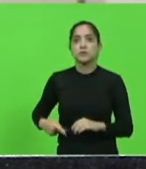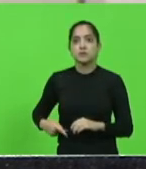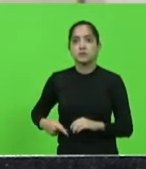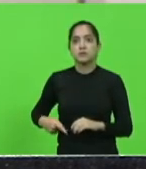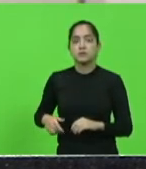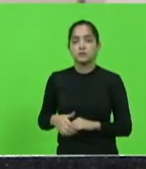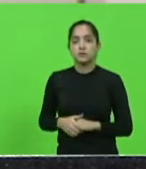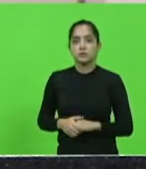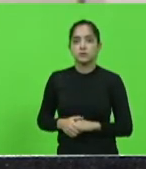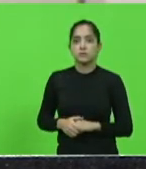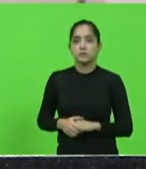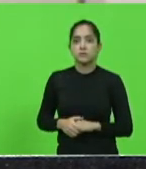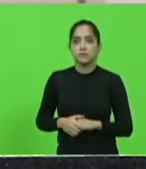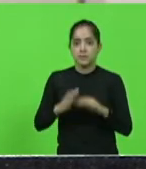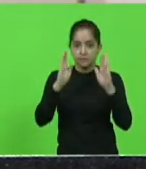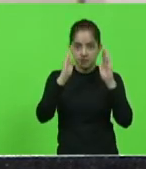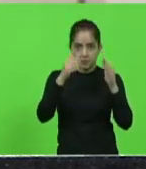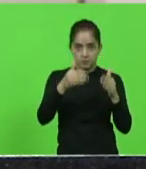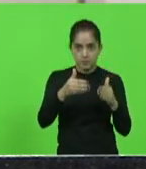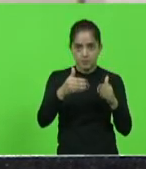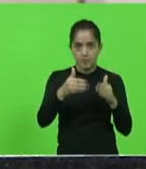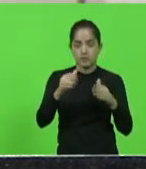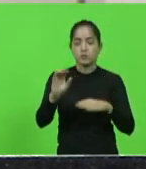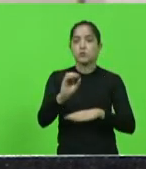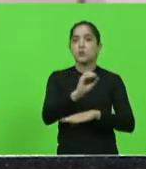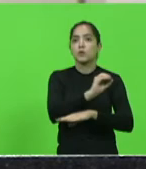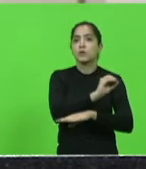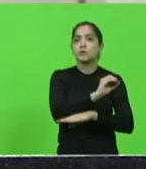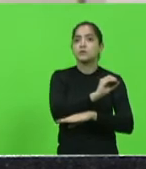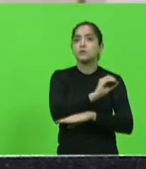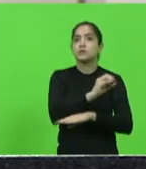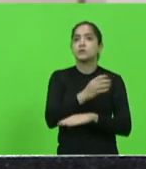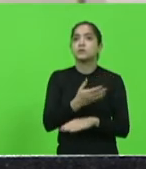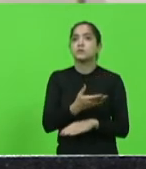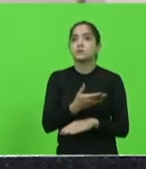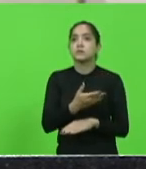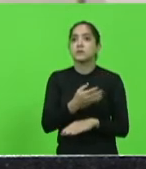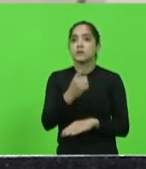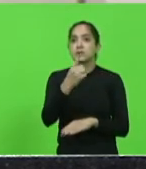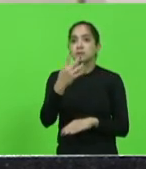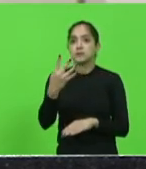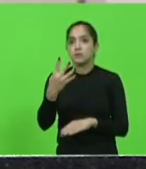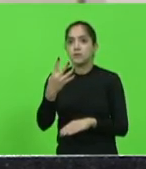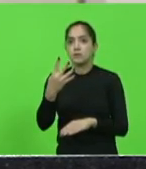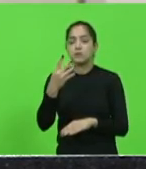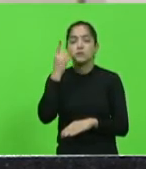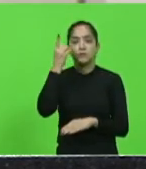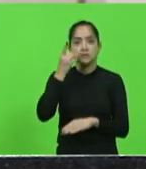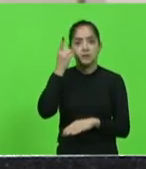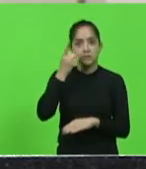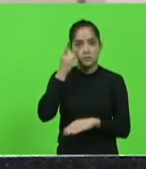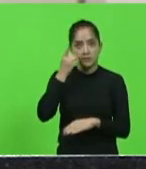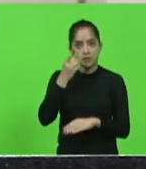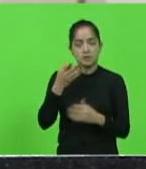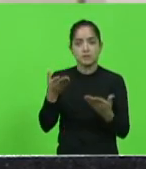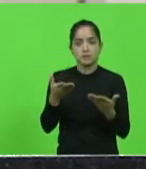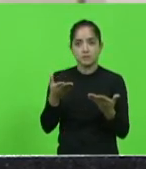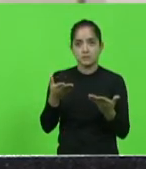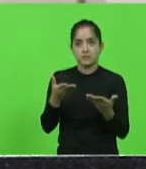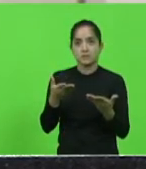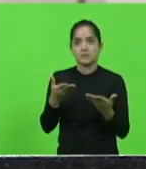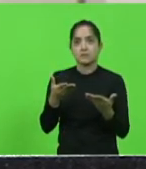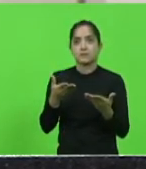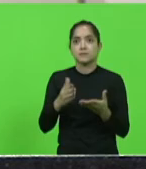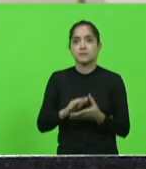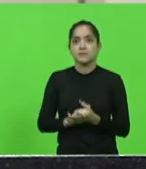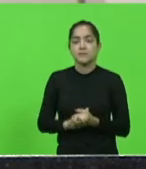o presidente da Frente Parlamentar do Oeste de Santa Catarina, que aí são 14 deputados, e que vai falar com mais